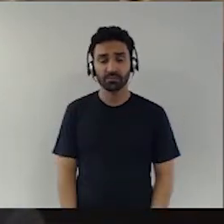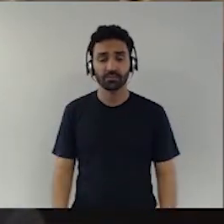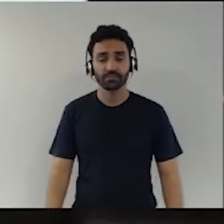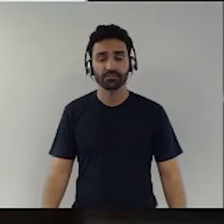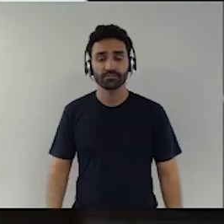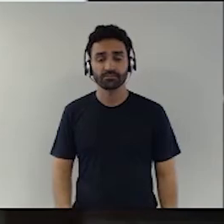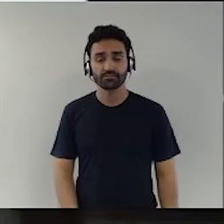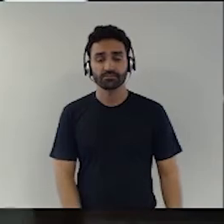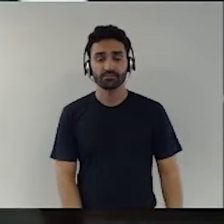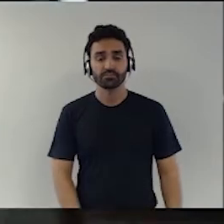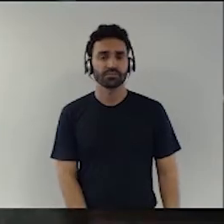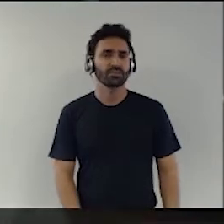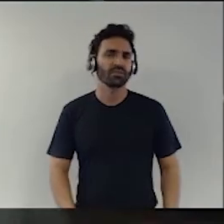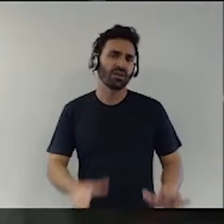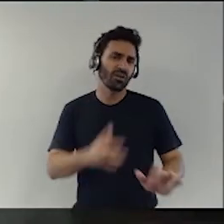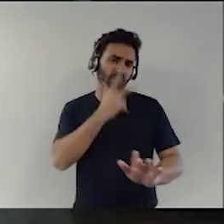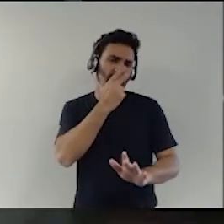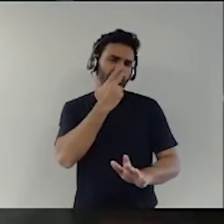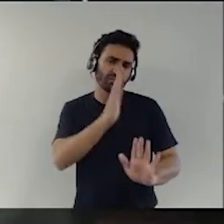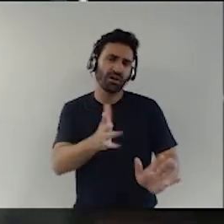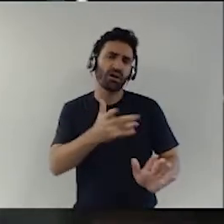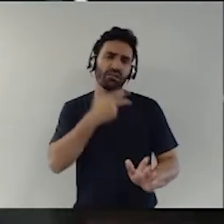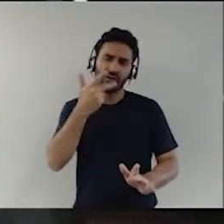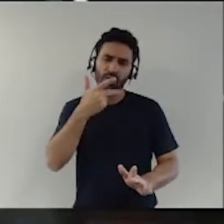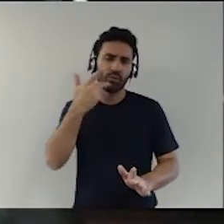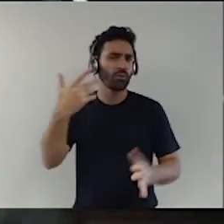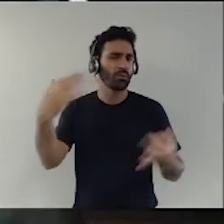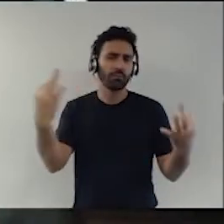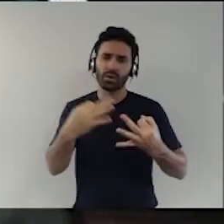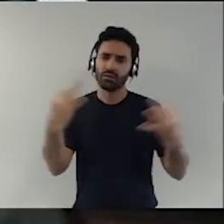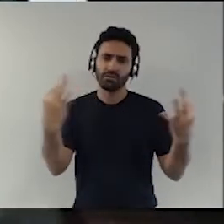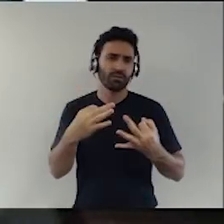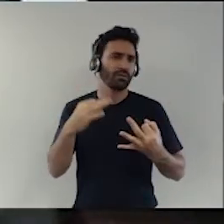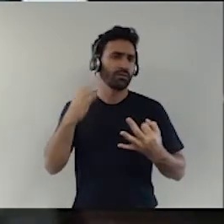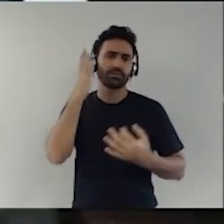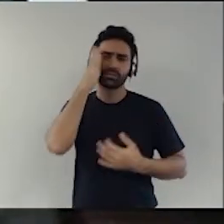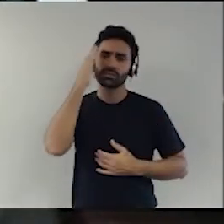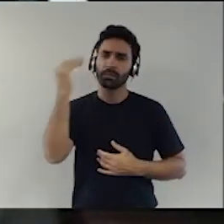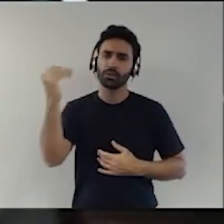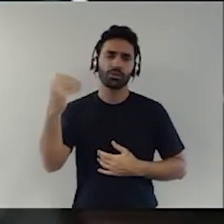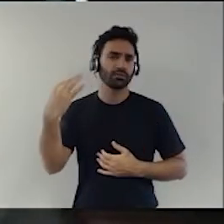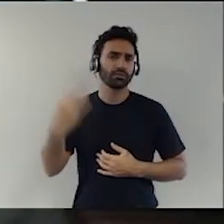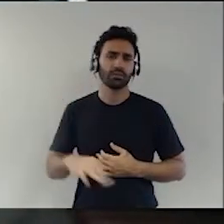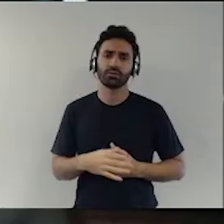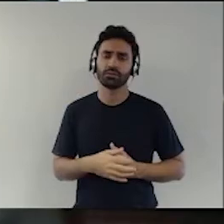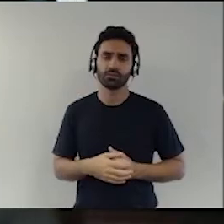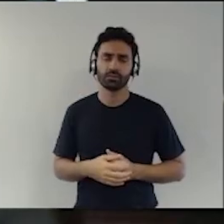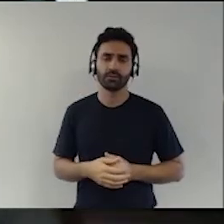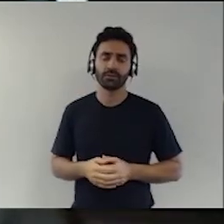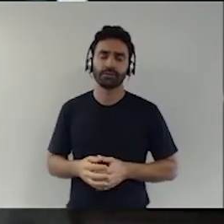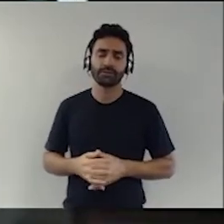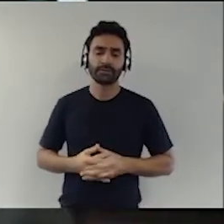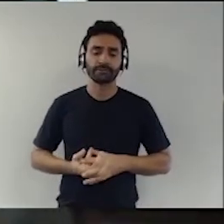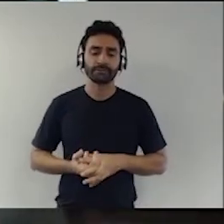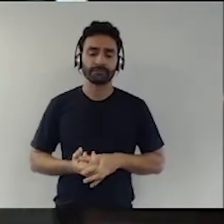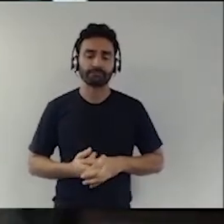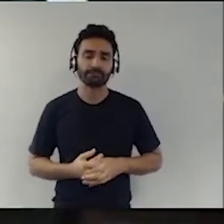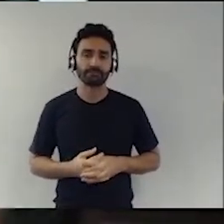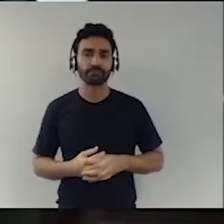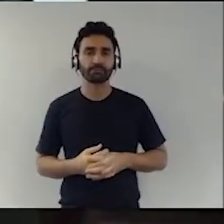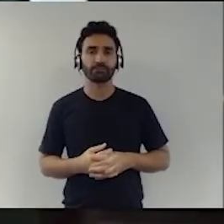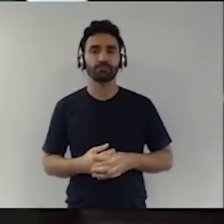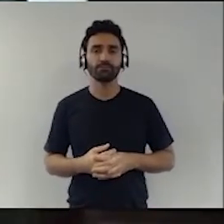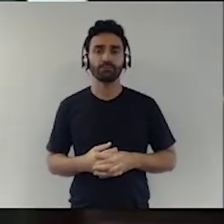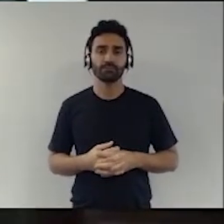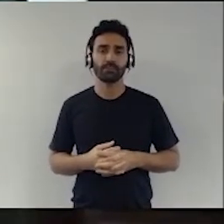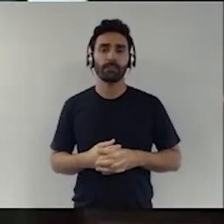Eu acho que os meus colegas já falaram assim com muita sabedoria essa questão, né? E aí se trata de uma questão que envolve a